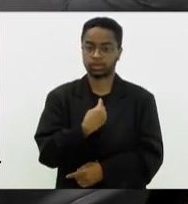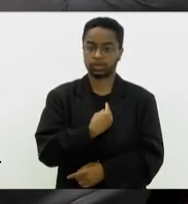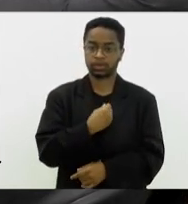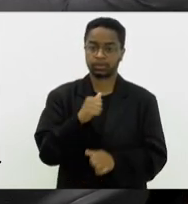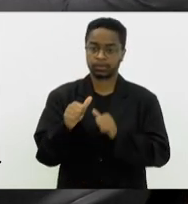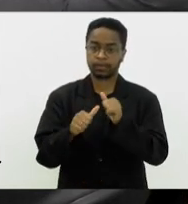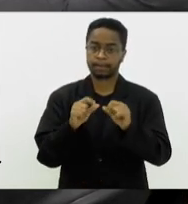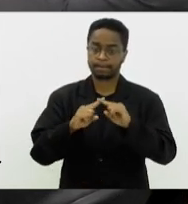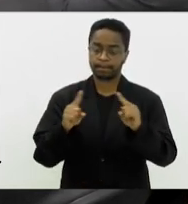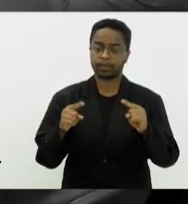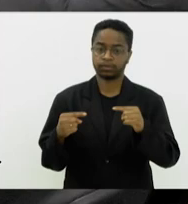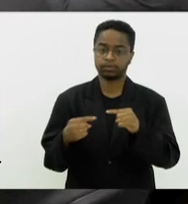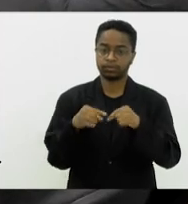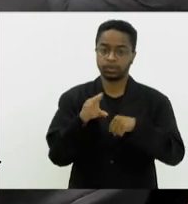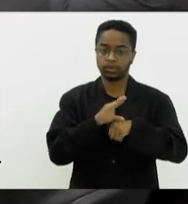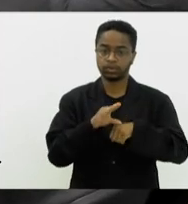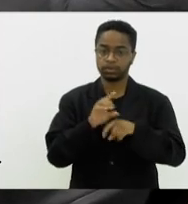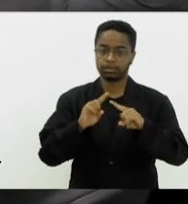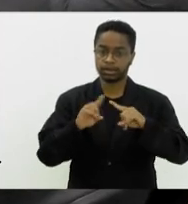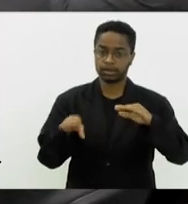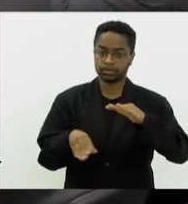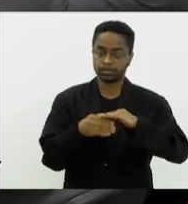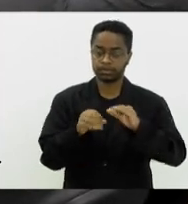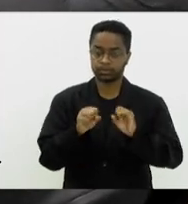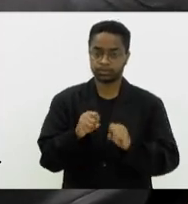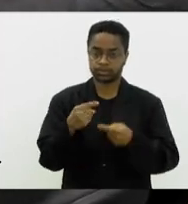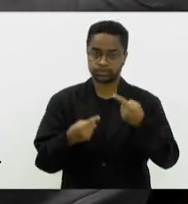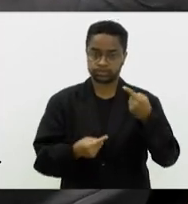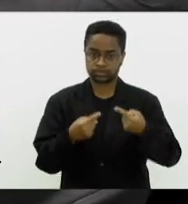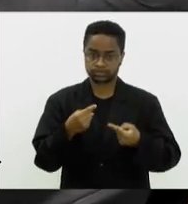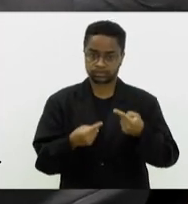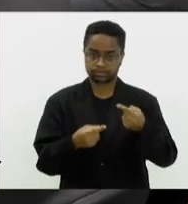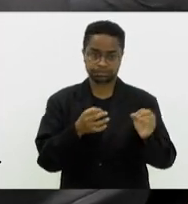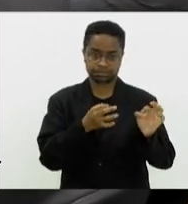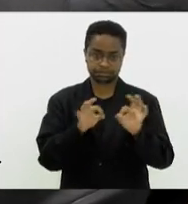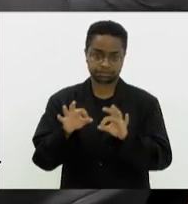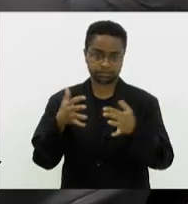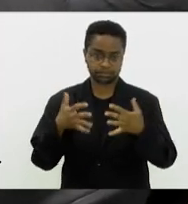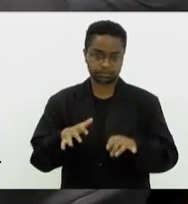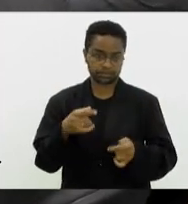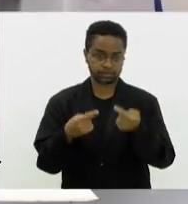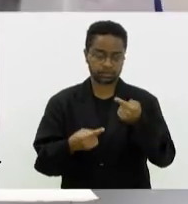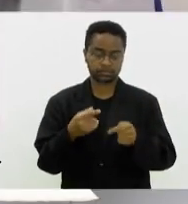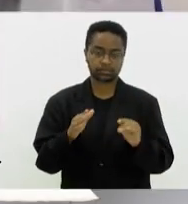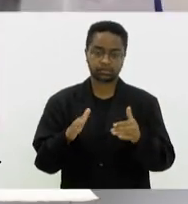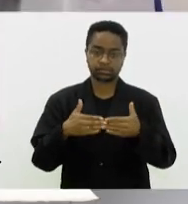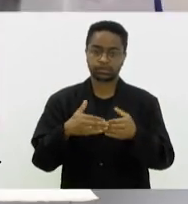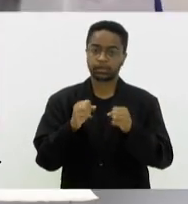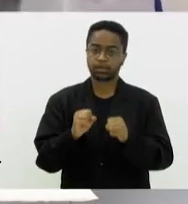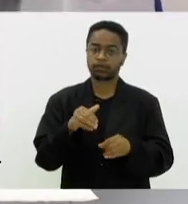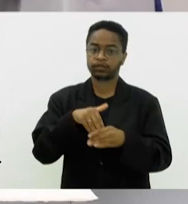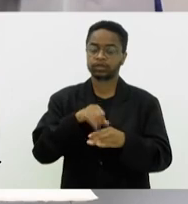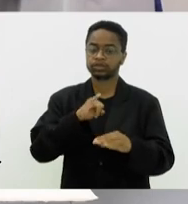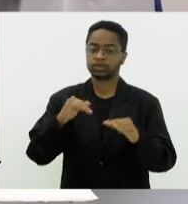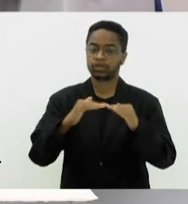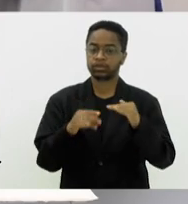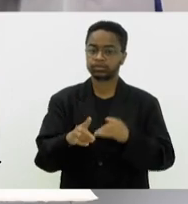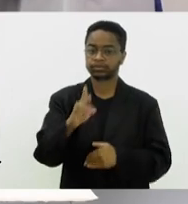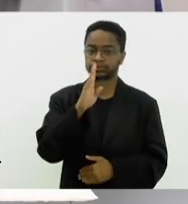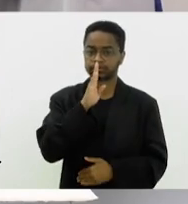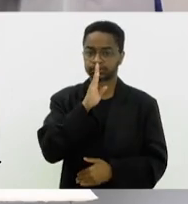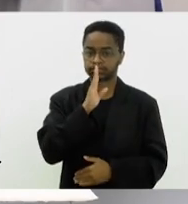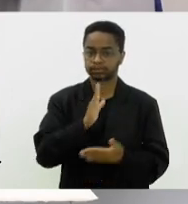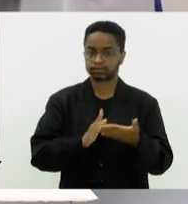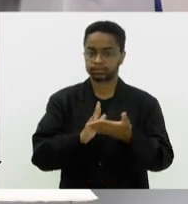pela constitucionalidade com emendas. Perfeito. Em discussão, não havendo quem queira discutir, encerrada a discussão, em votação, senhores que aprovam, permaneçam como